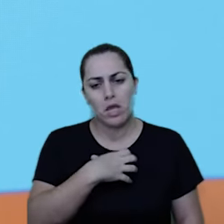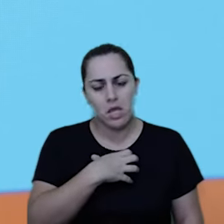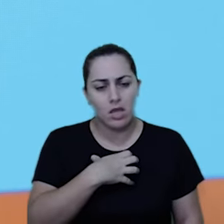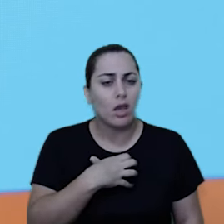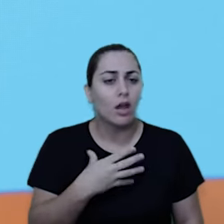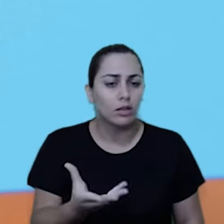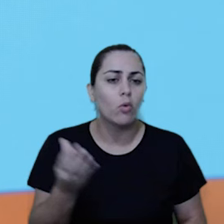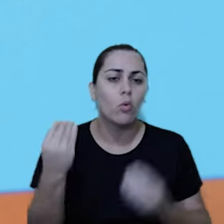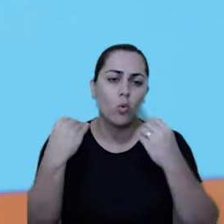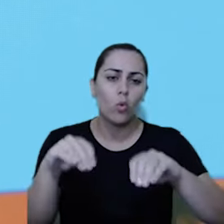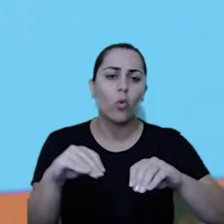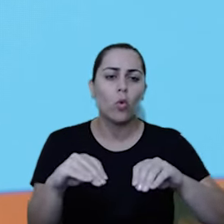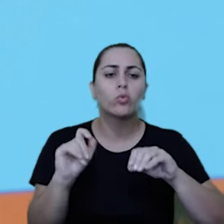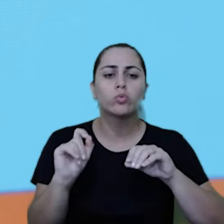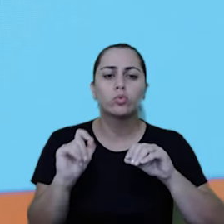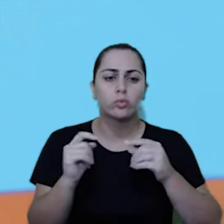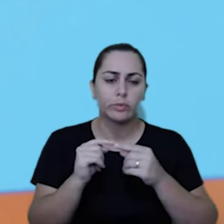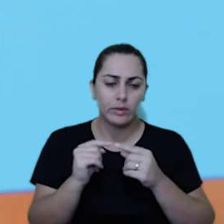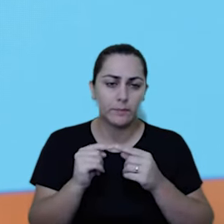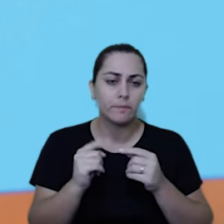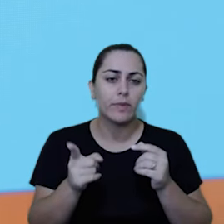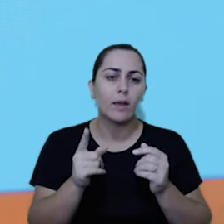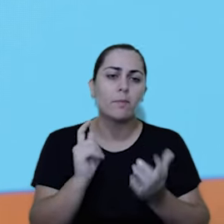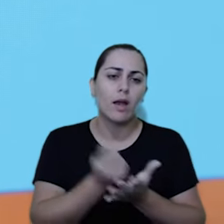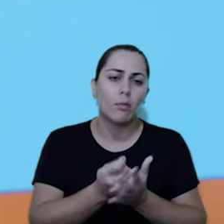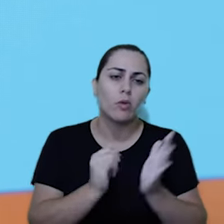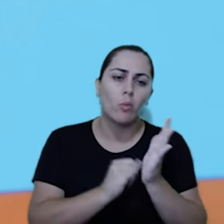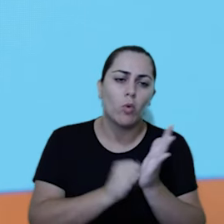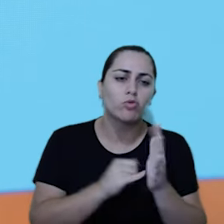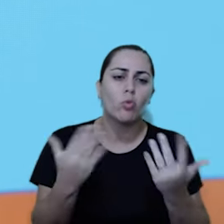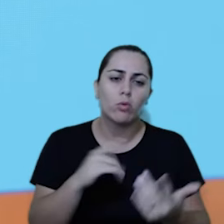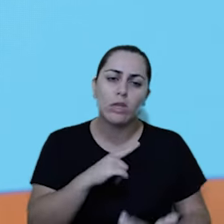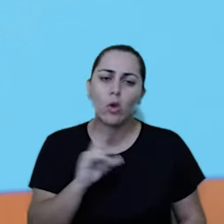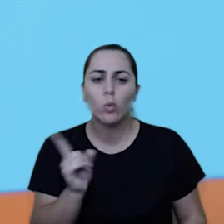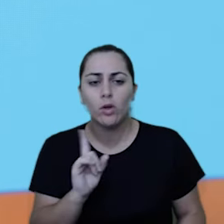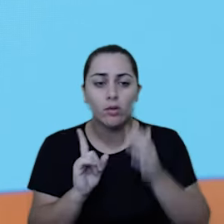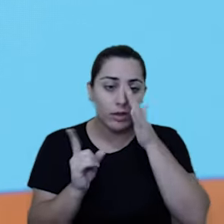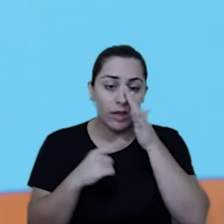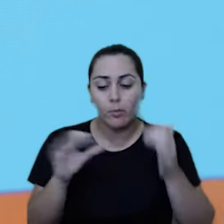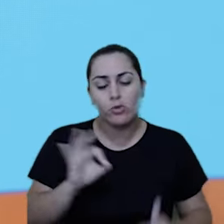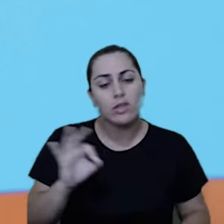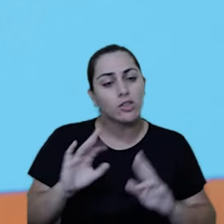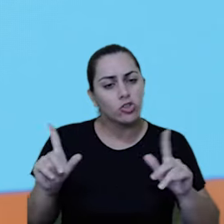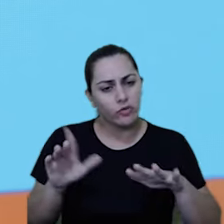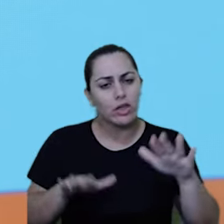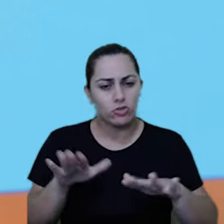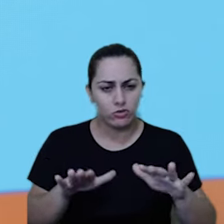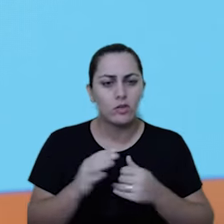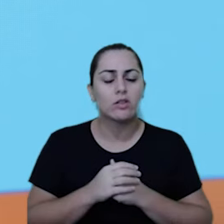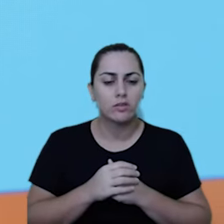vou e coloco qual é a situação específica né ah tem tributação não tems vezes tem diferencial de alíquota até coisas do